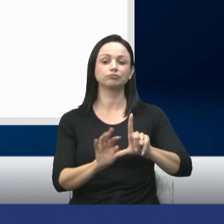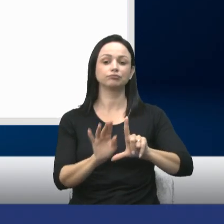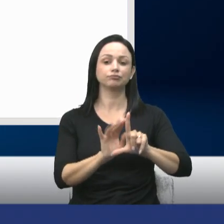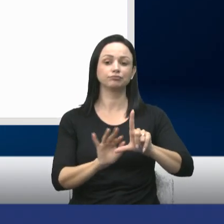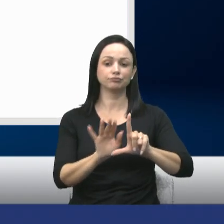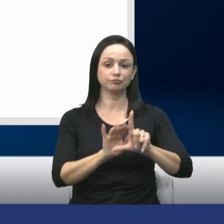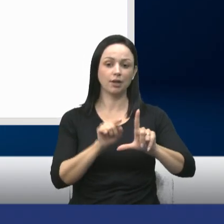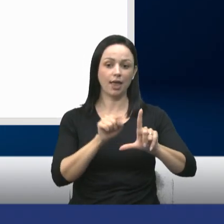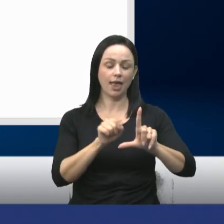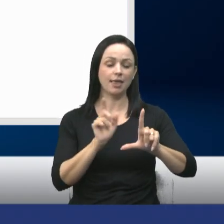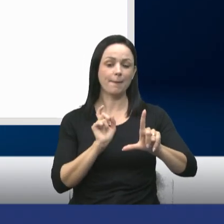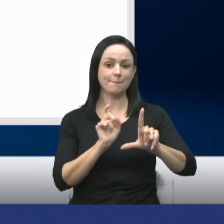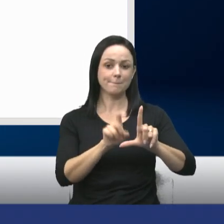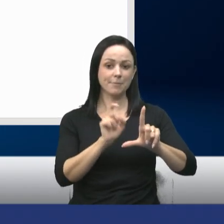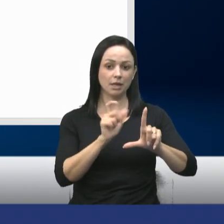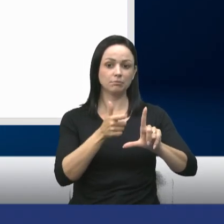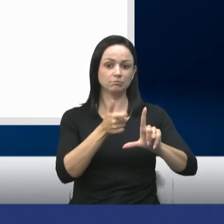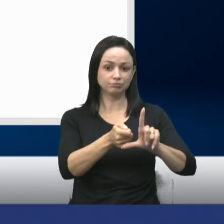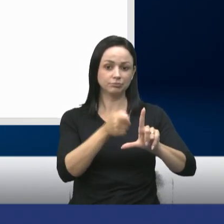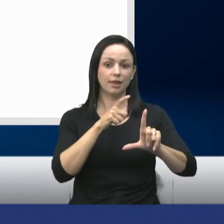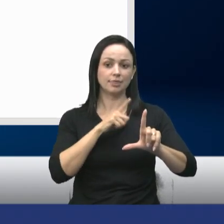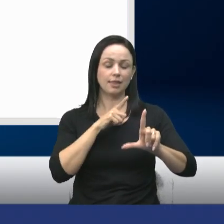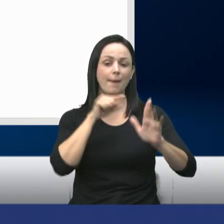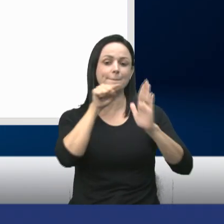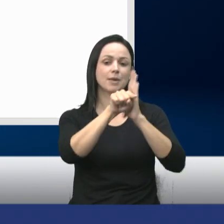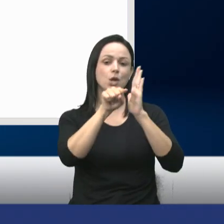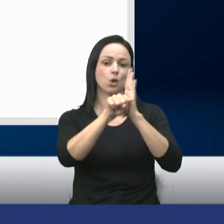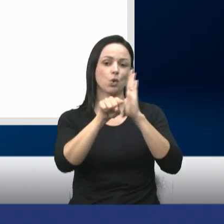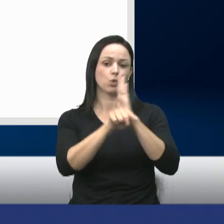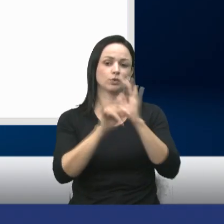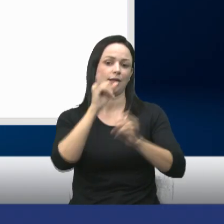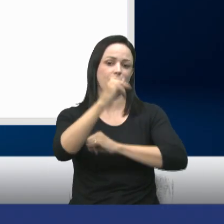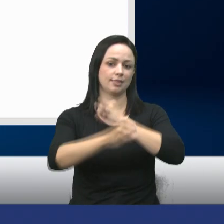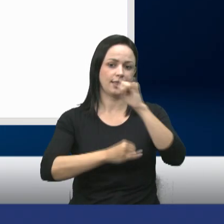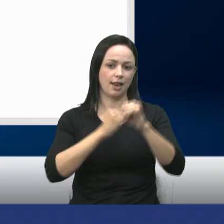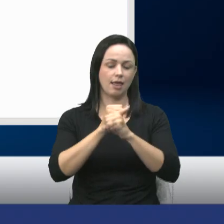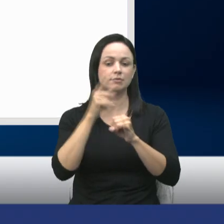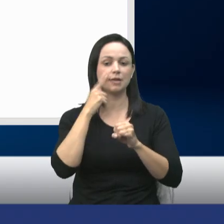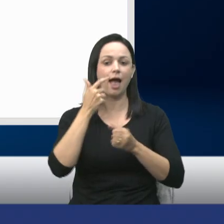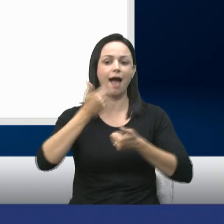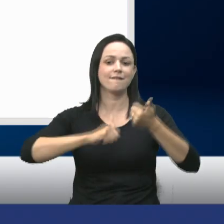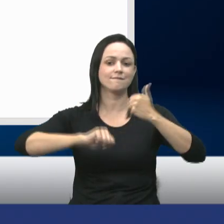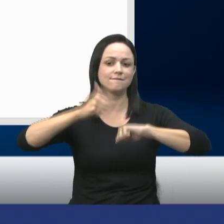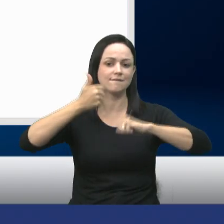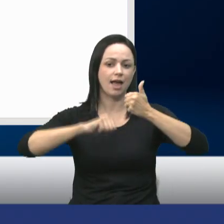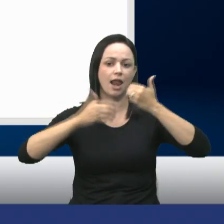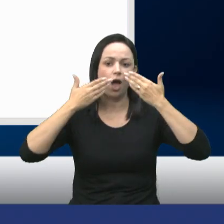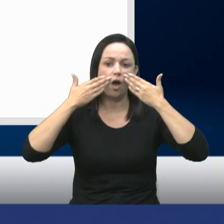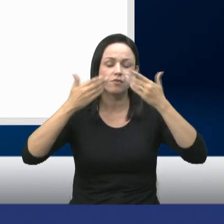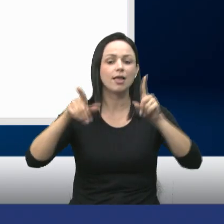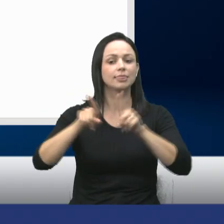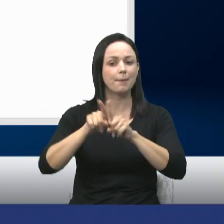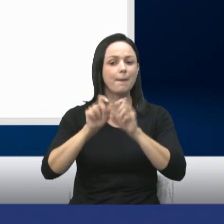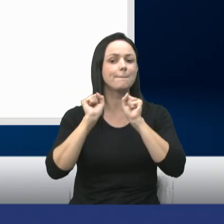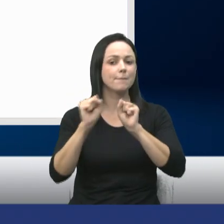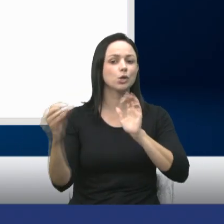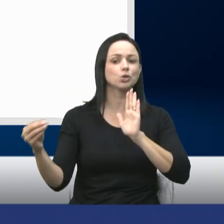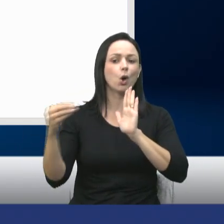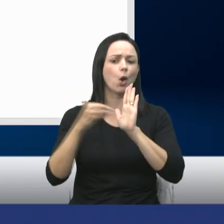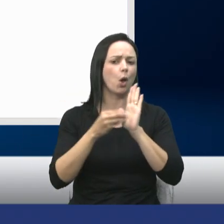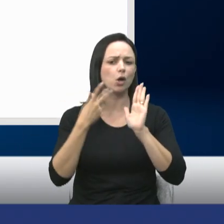questionário online para que vocês avaliem a nossa audiência e também dê mais sugestões que